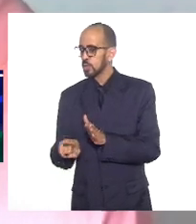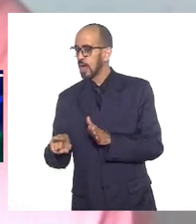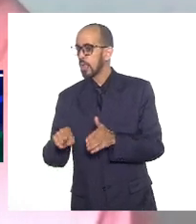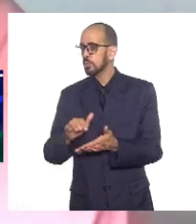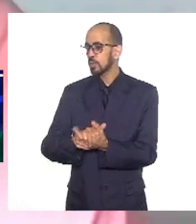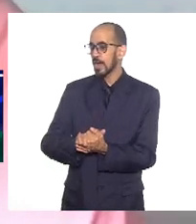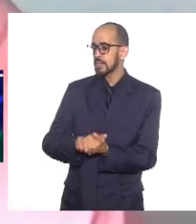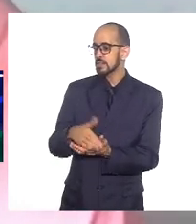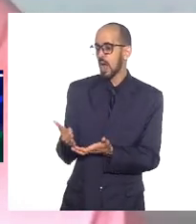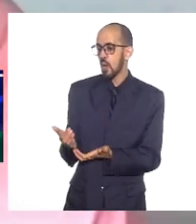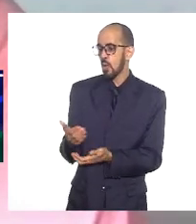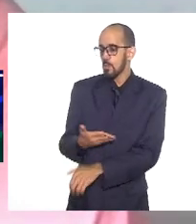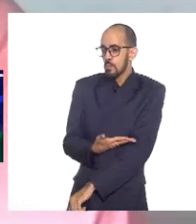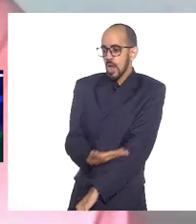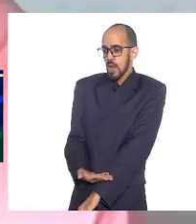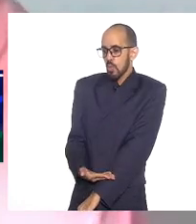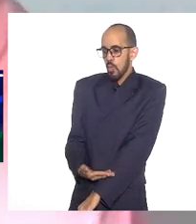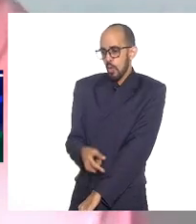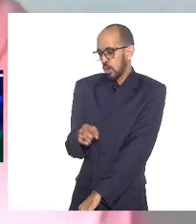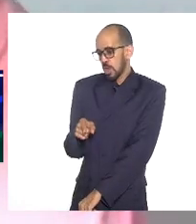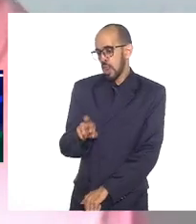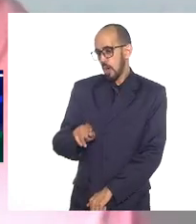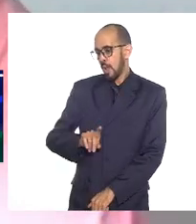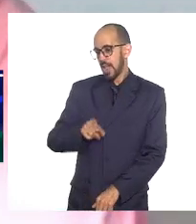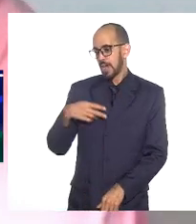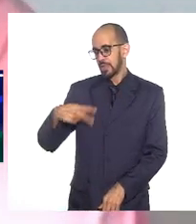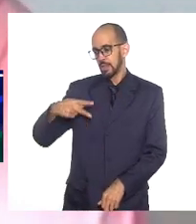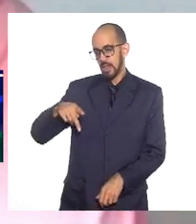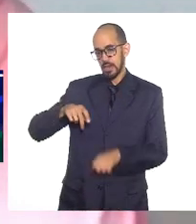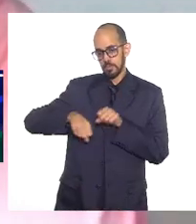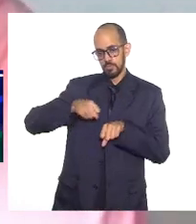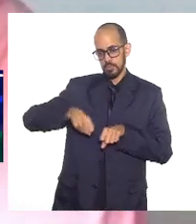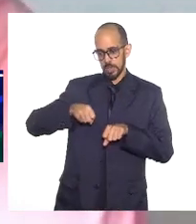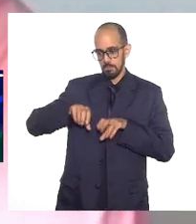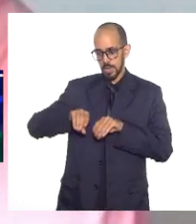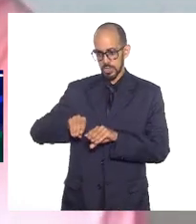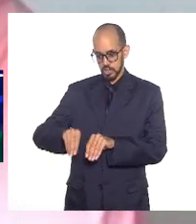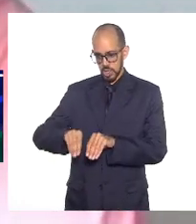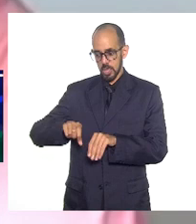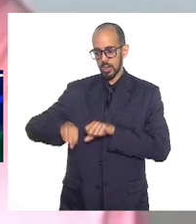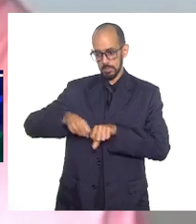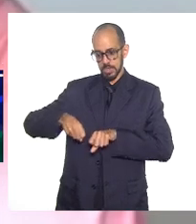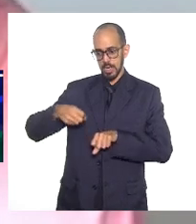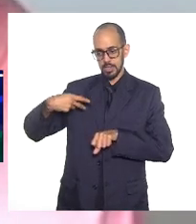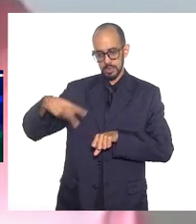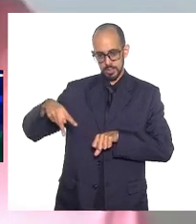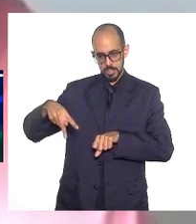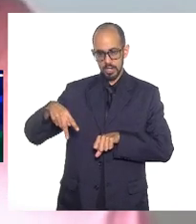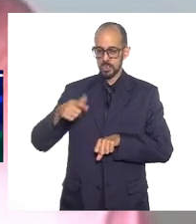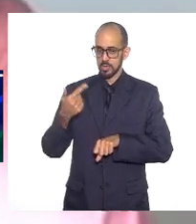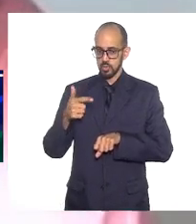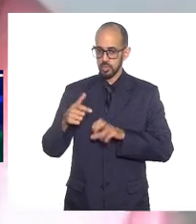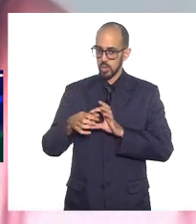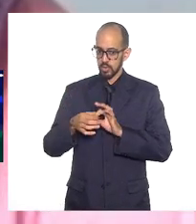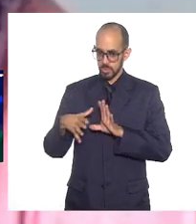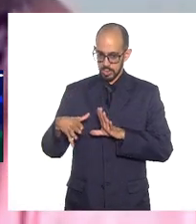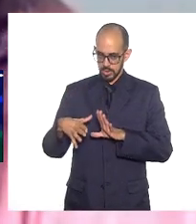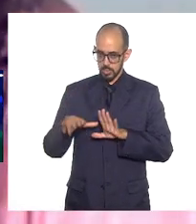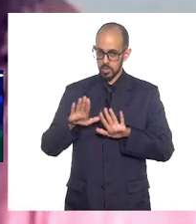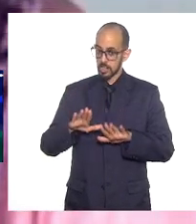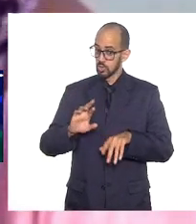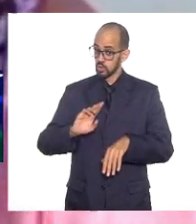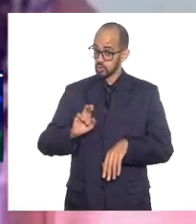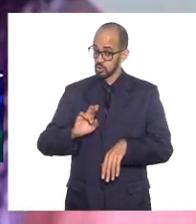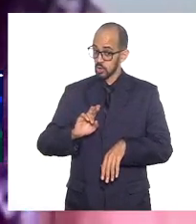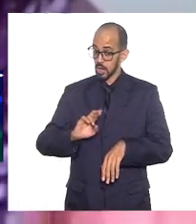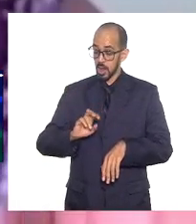aquela bicicleta não seria sua. Inclusive, mexeram na bicicleta dele sem autorização e ele só não foi levado à